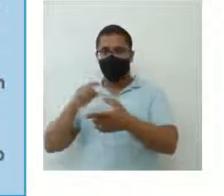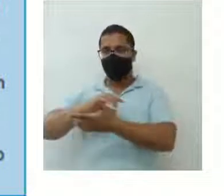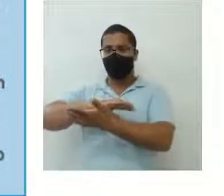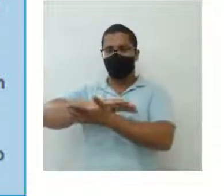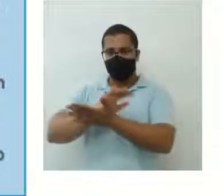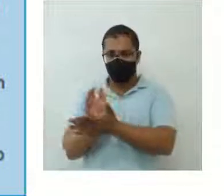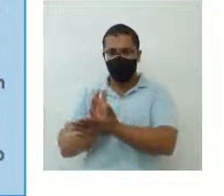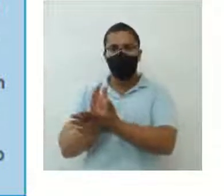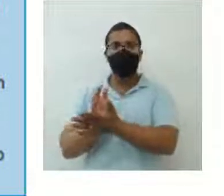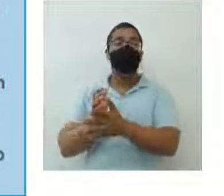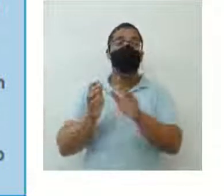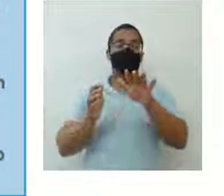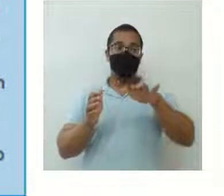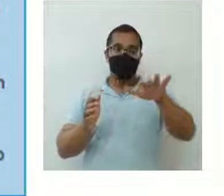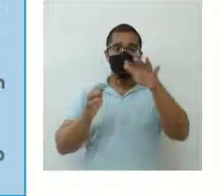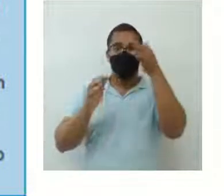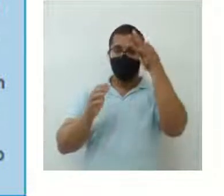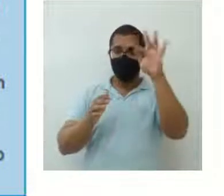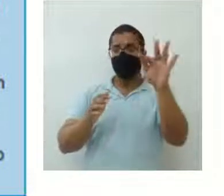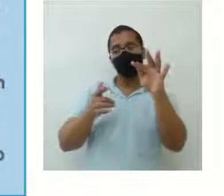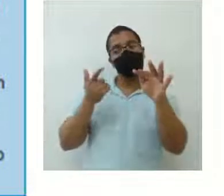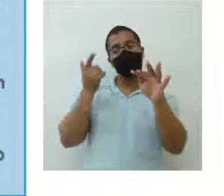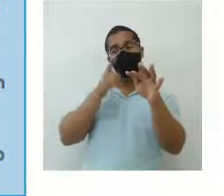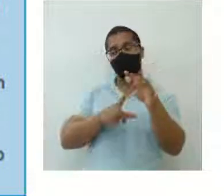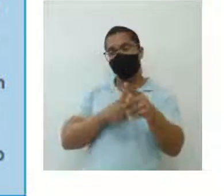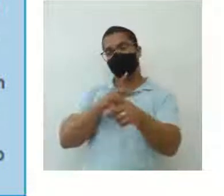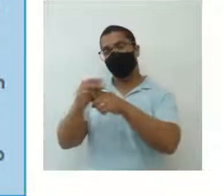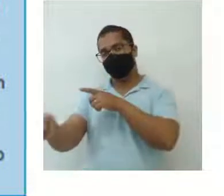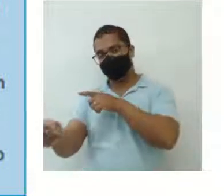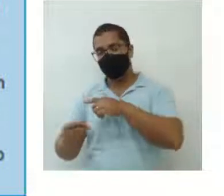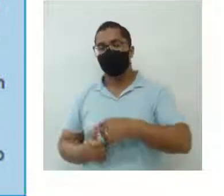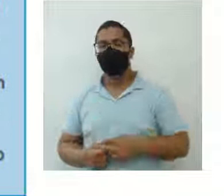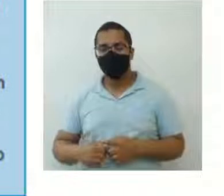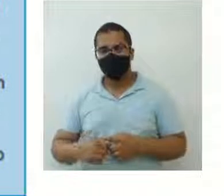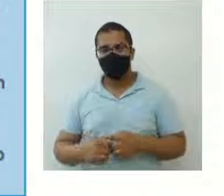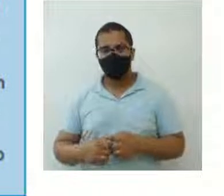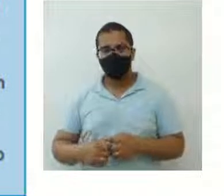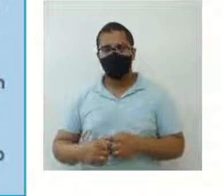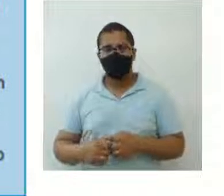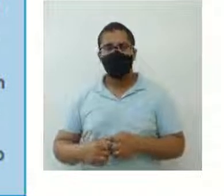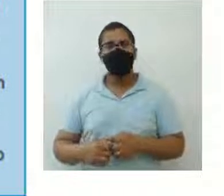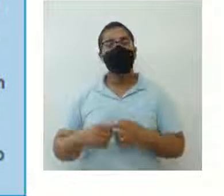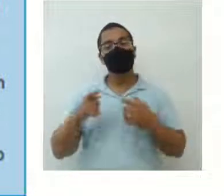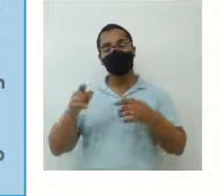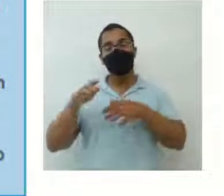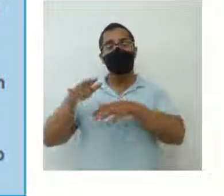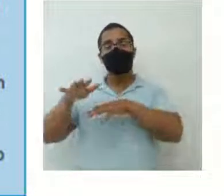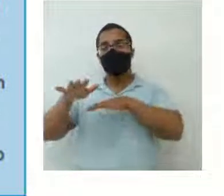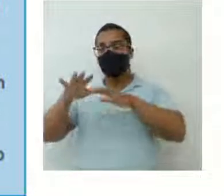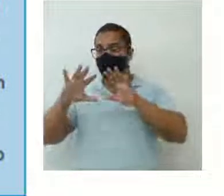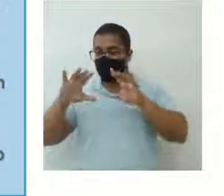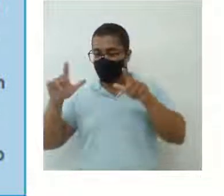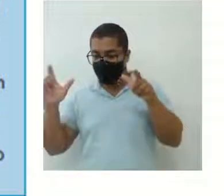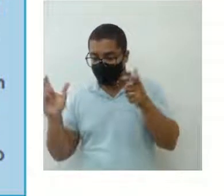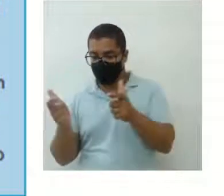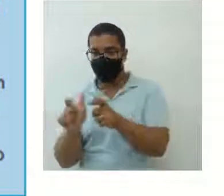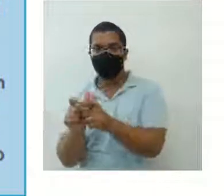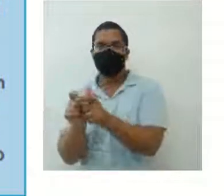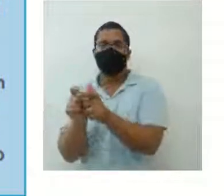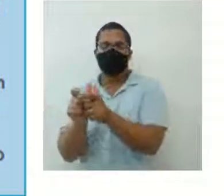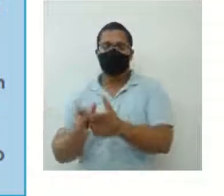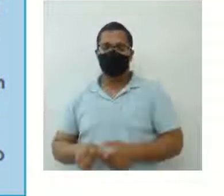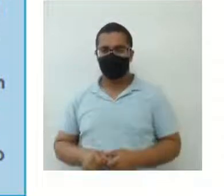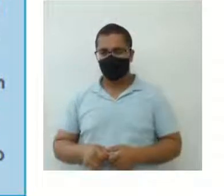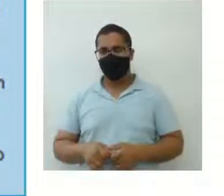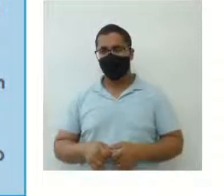conseguiram dominar Lamine, né? Executaram para que o movimento perdesse sua força.